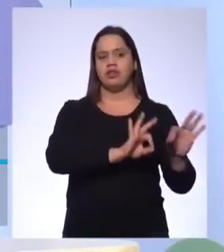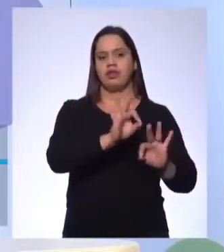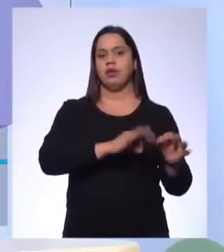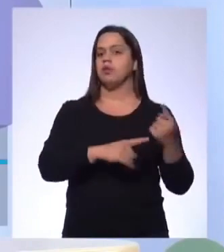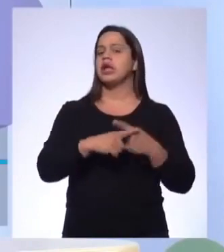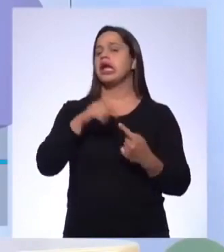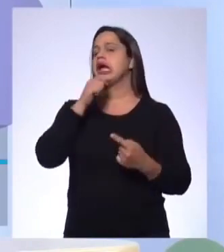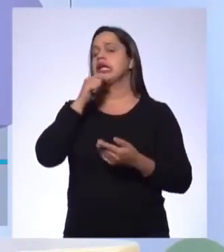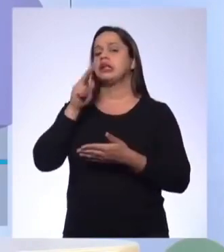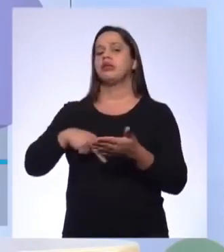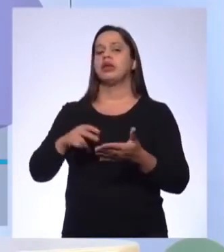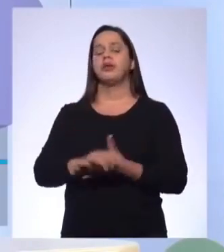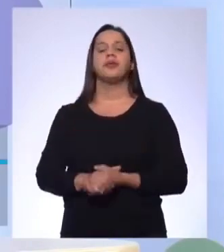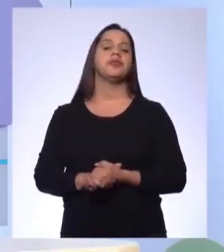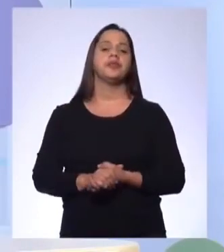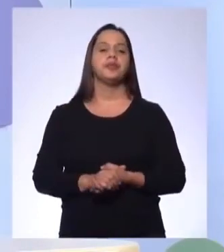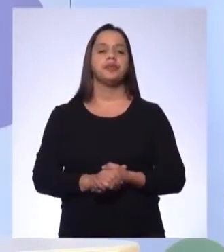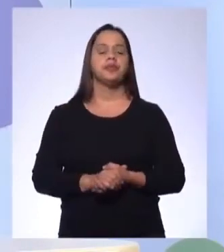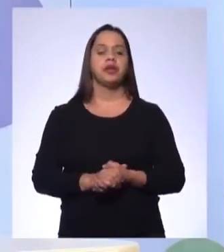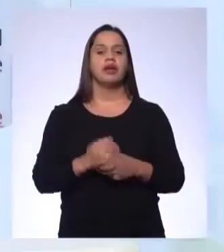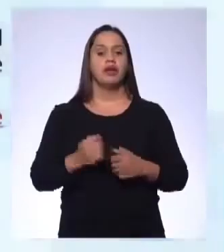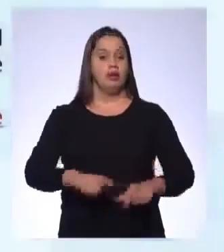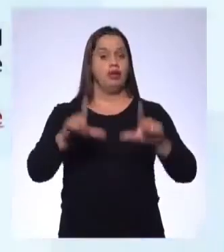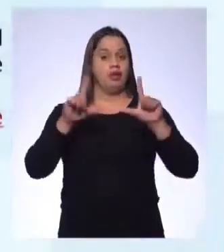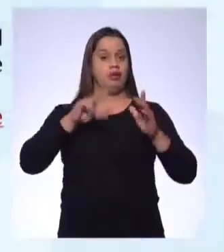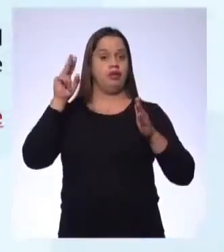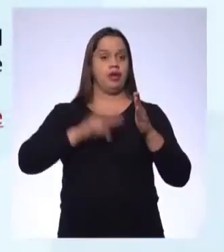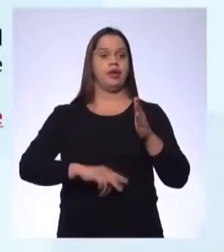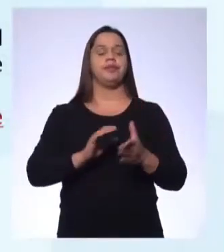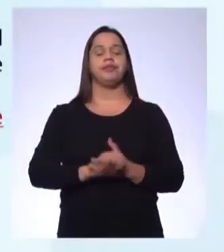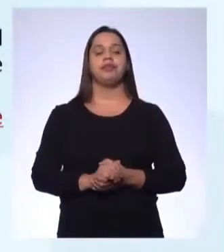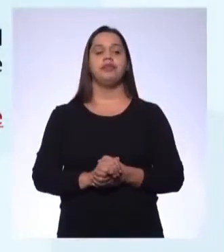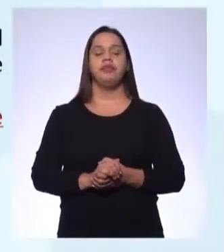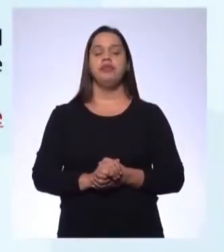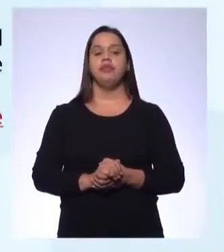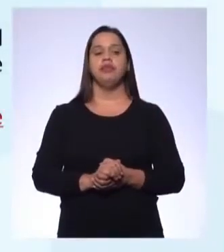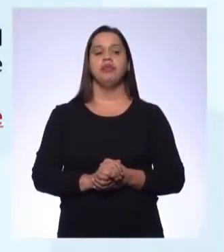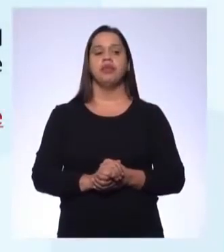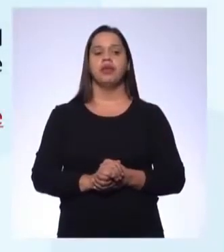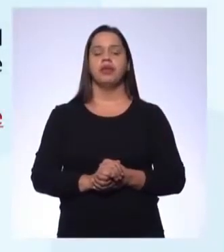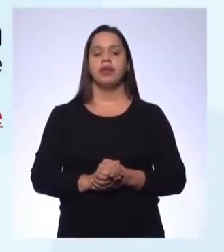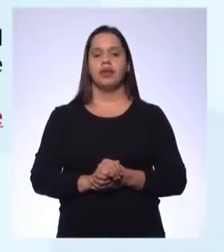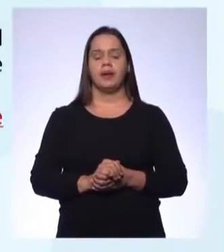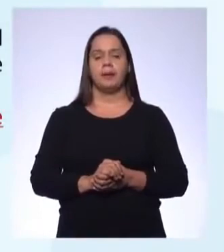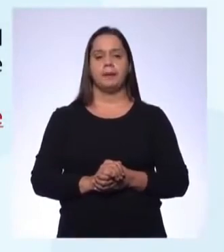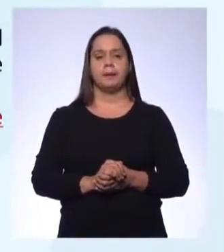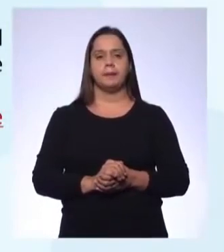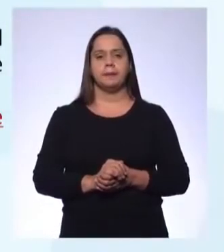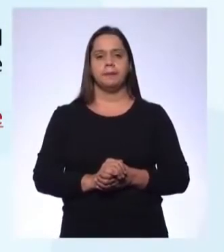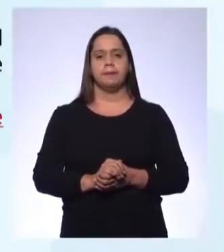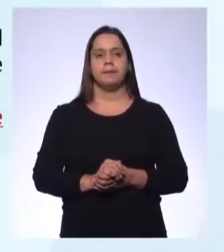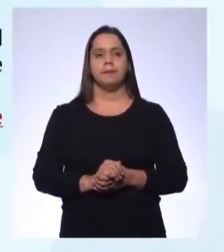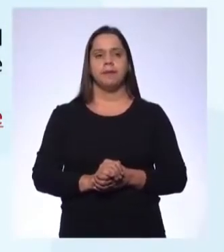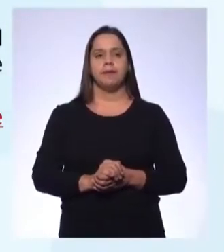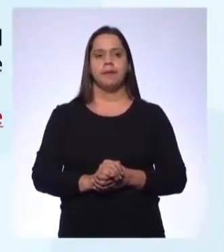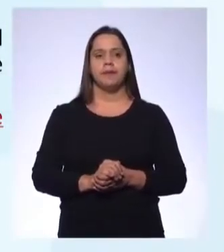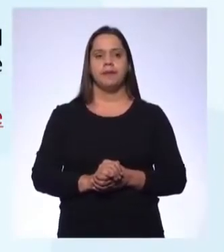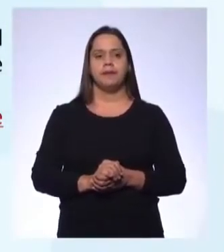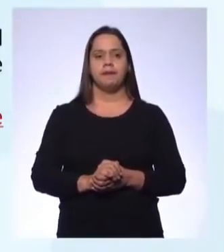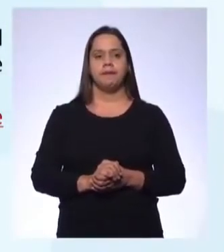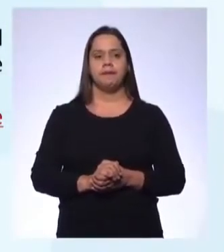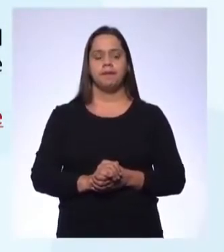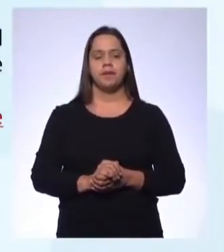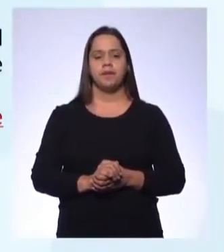leitura ainda, então vamos lá. Então, vou colocar o texto na tela. Você tem aí, The Ebola Cyclone. The